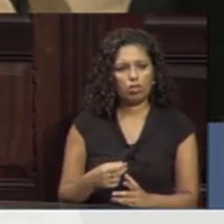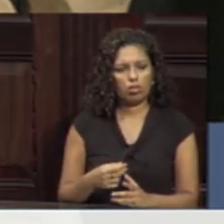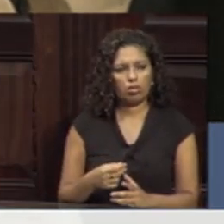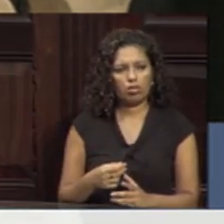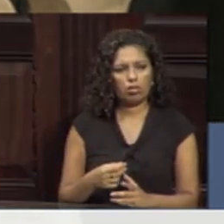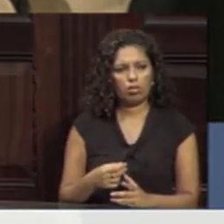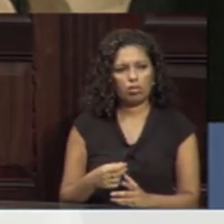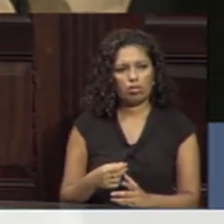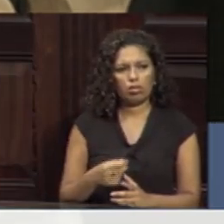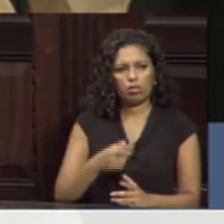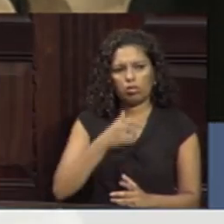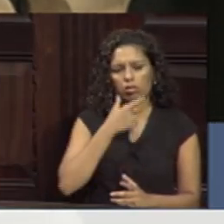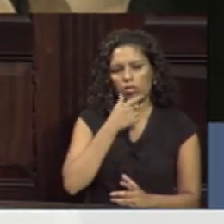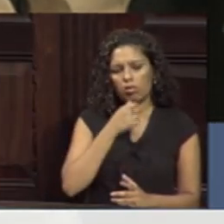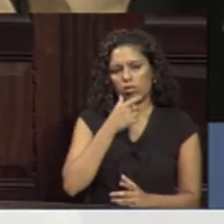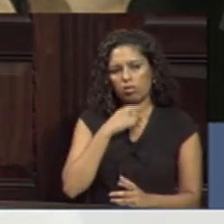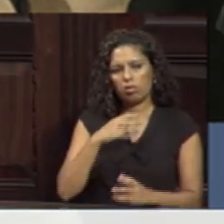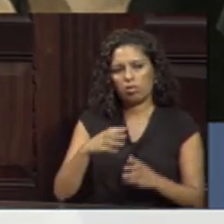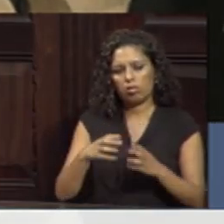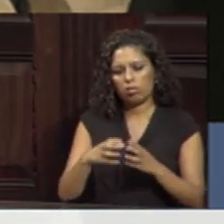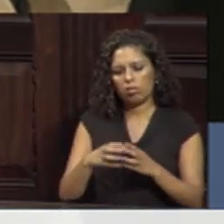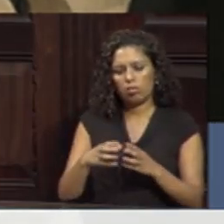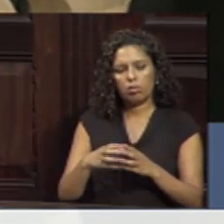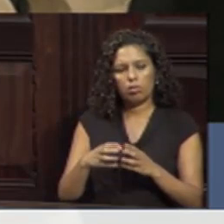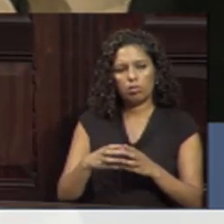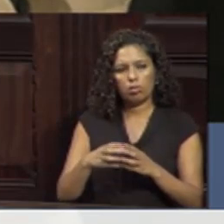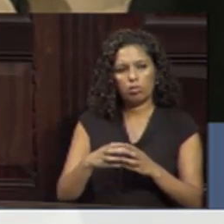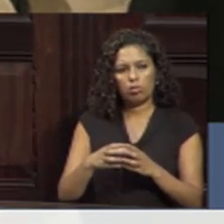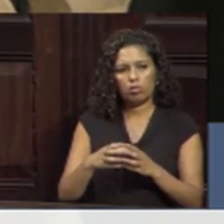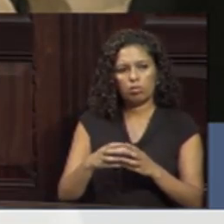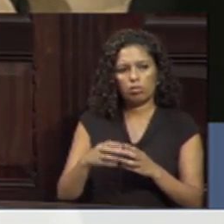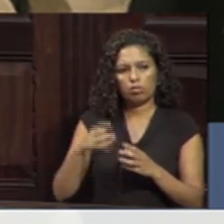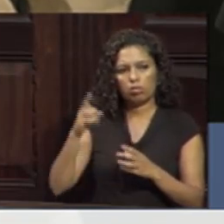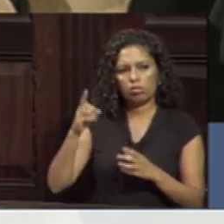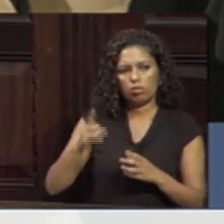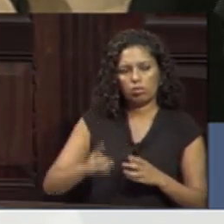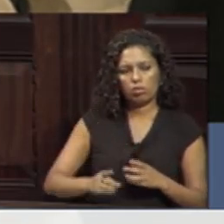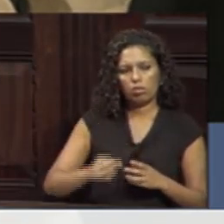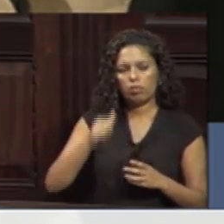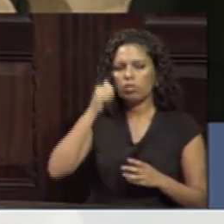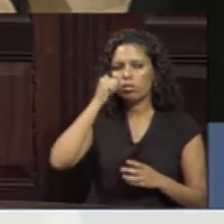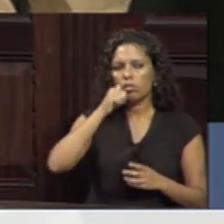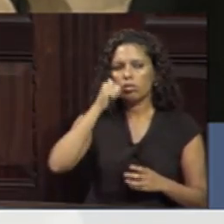de Direitos e Defesa da Mulher, mas também